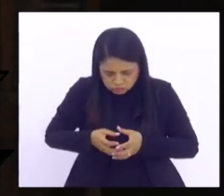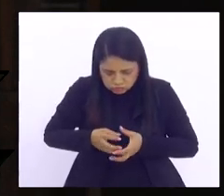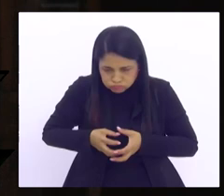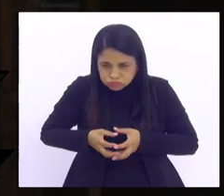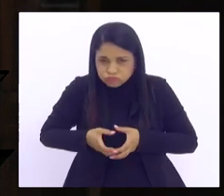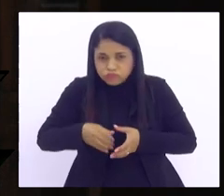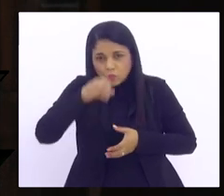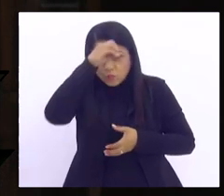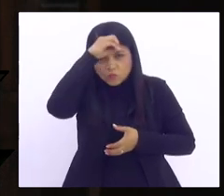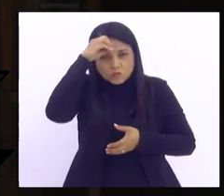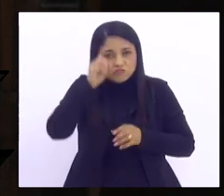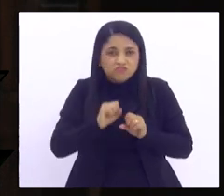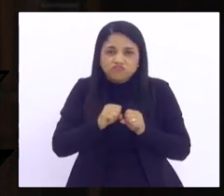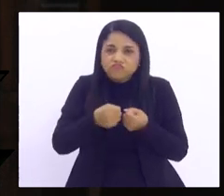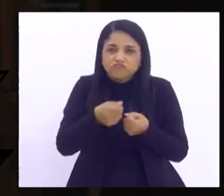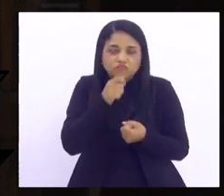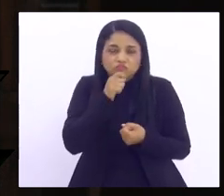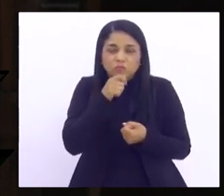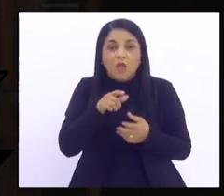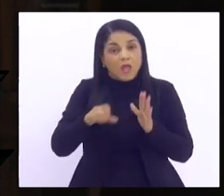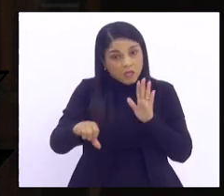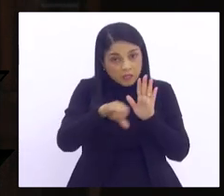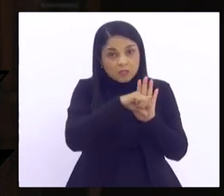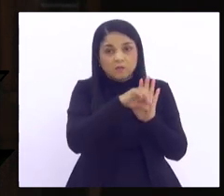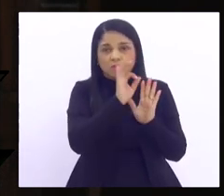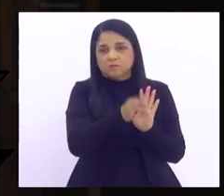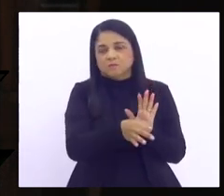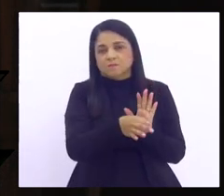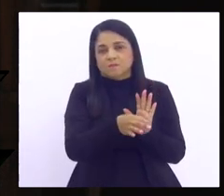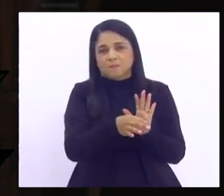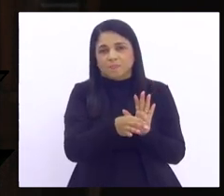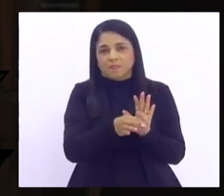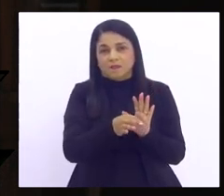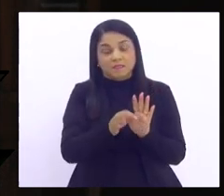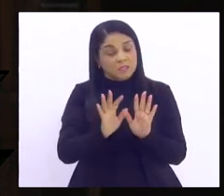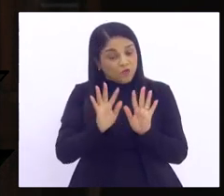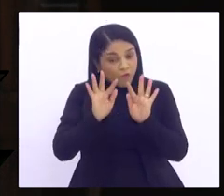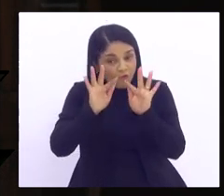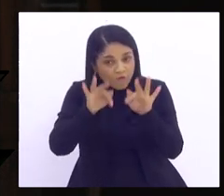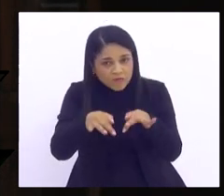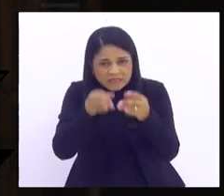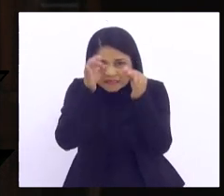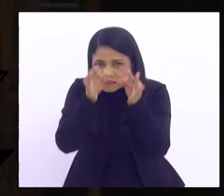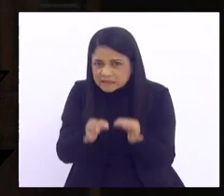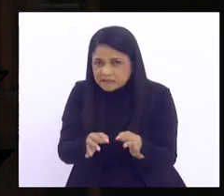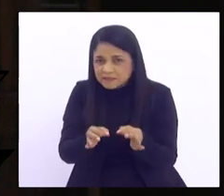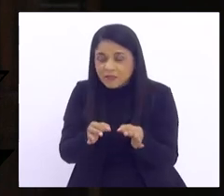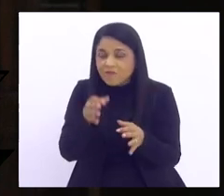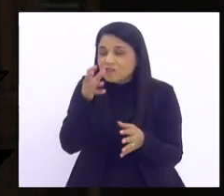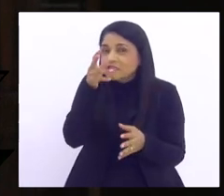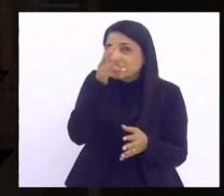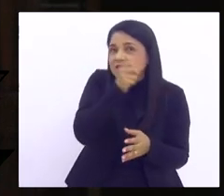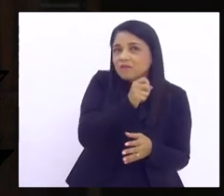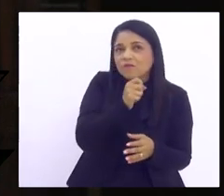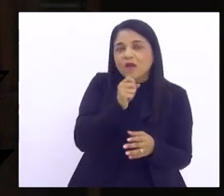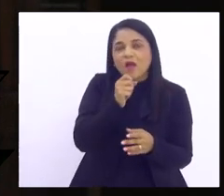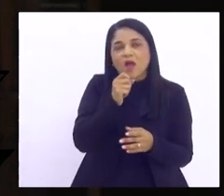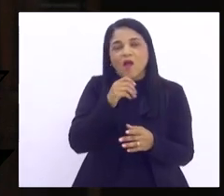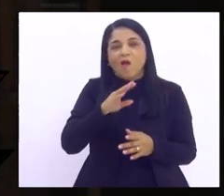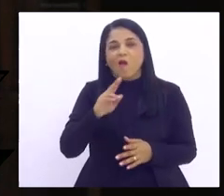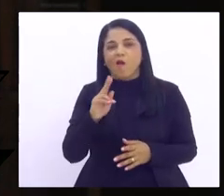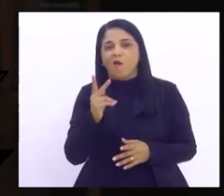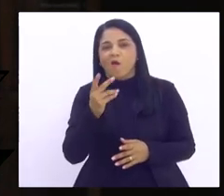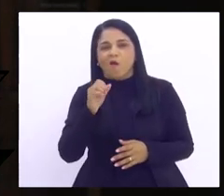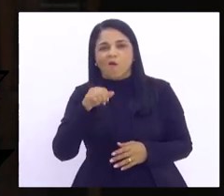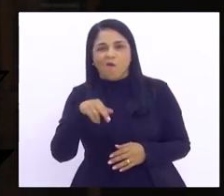inocente. Então é um crime. E nenhum fim honesto. Ah, eu vou salvar a honra da mãe, vou salvar a